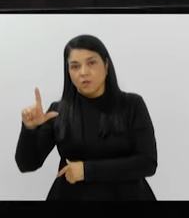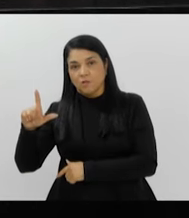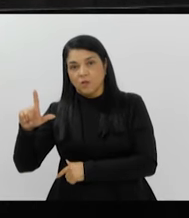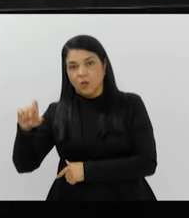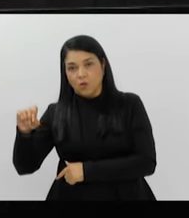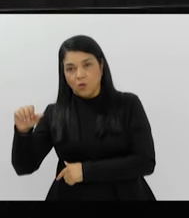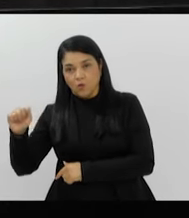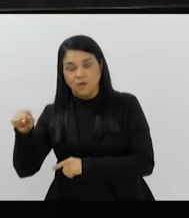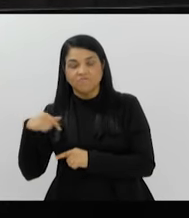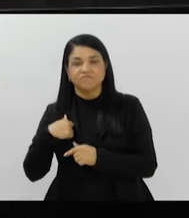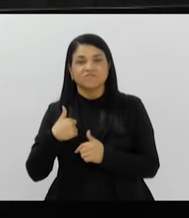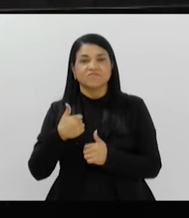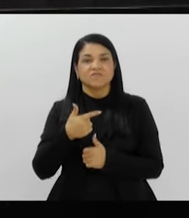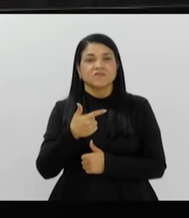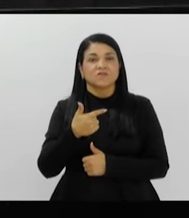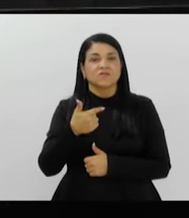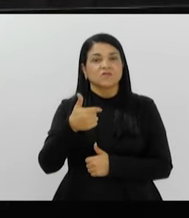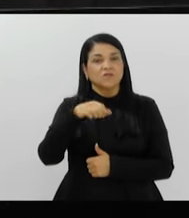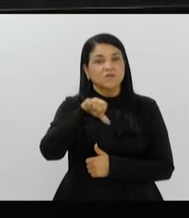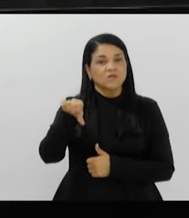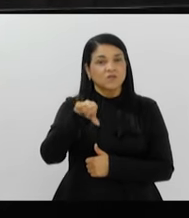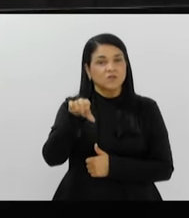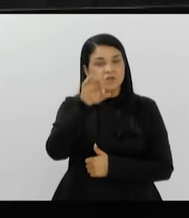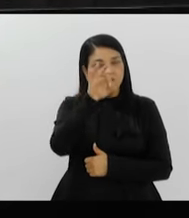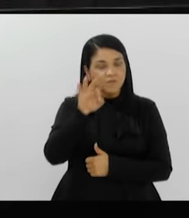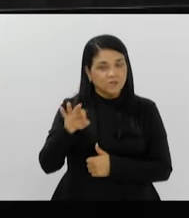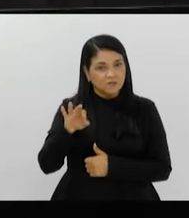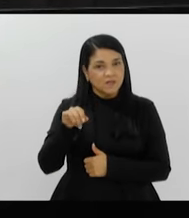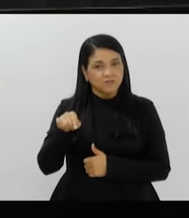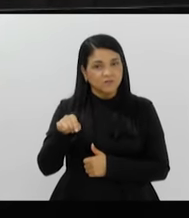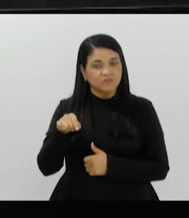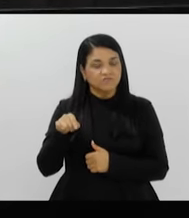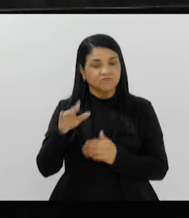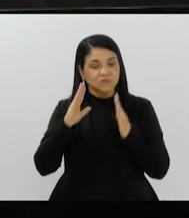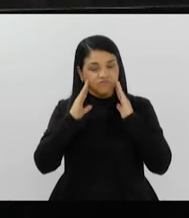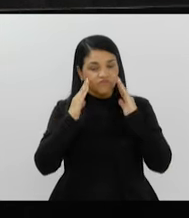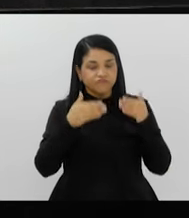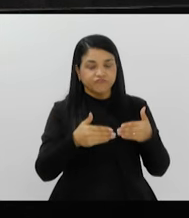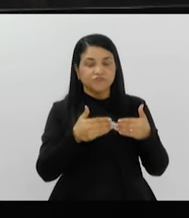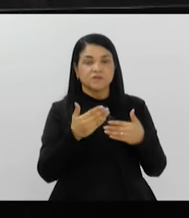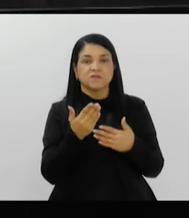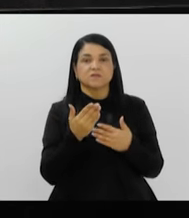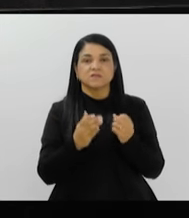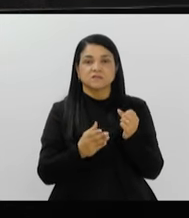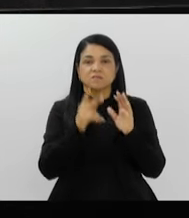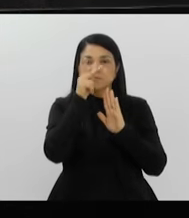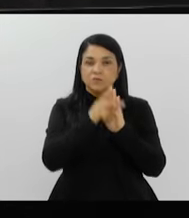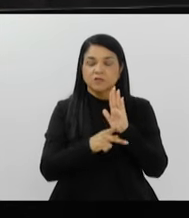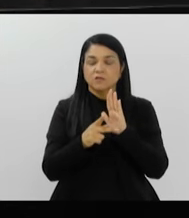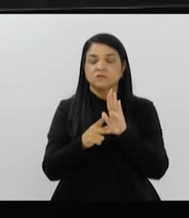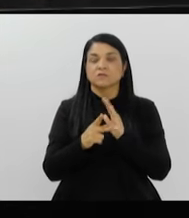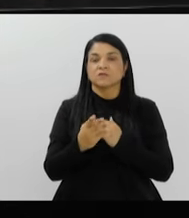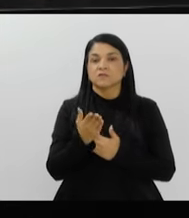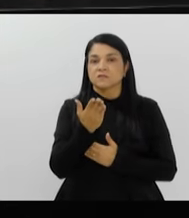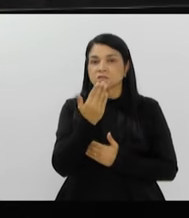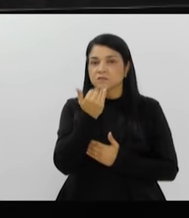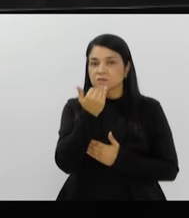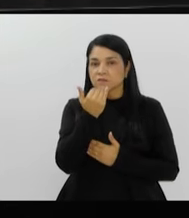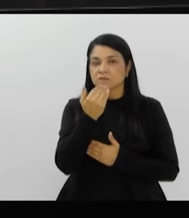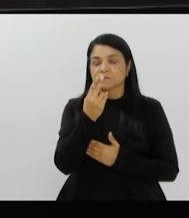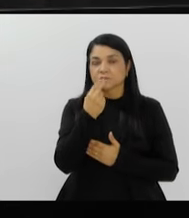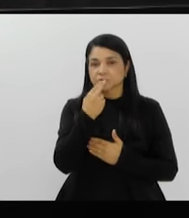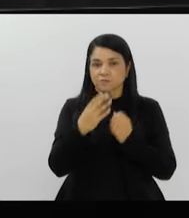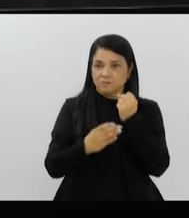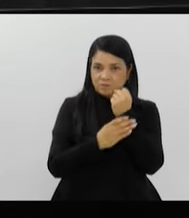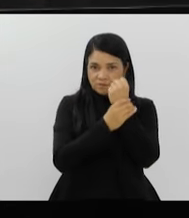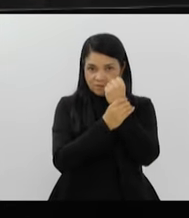99% no orçamento de programas voltados à segurança alimentar e nutricional da Emater, o tema aqui que estamos